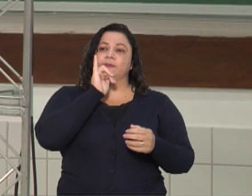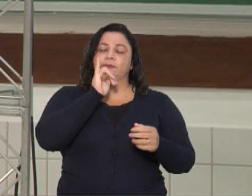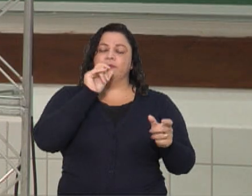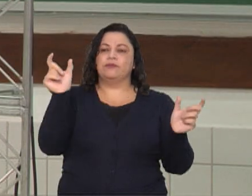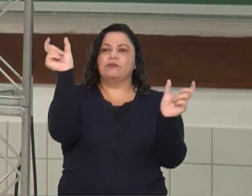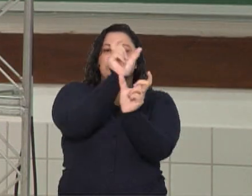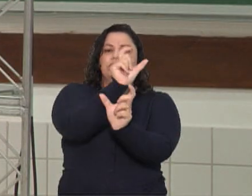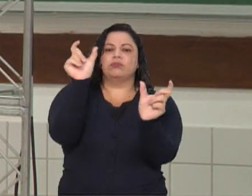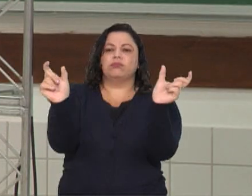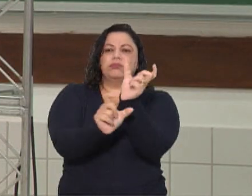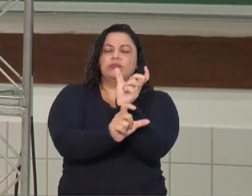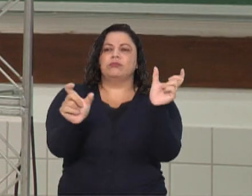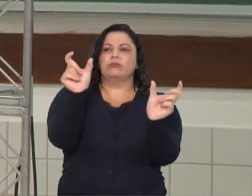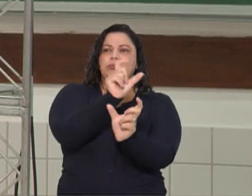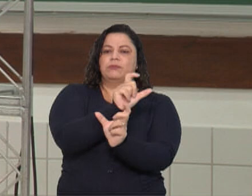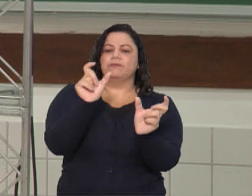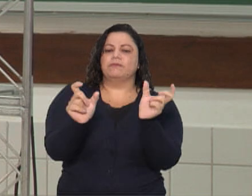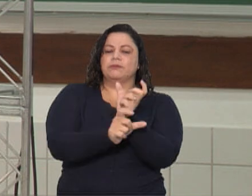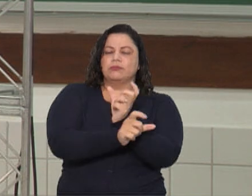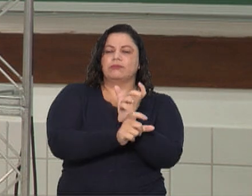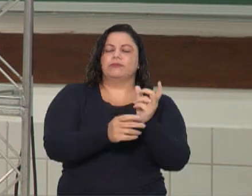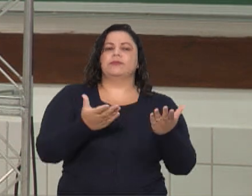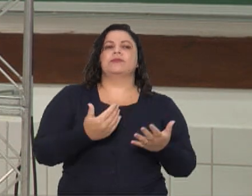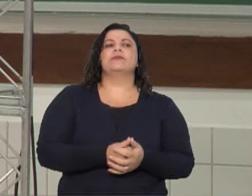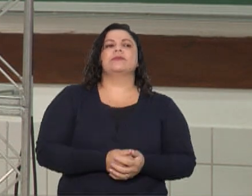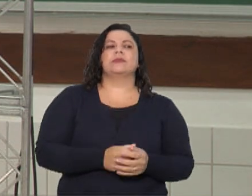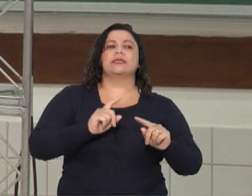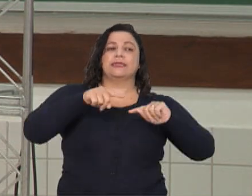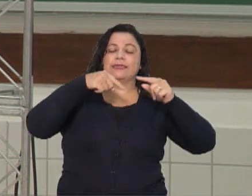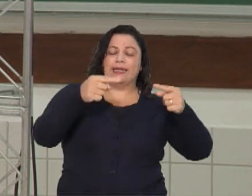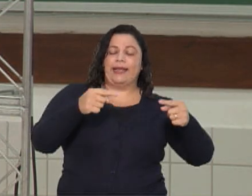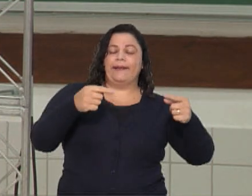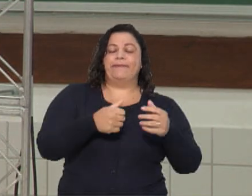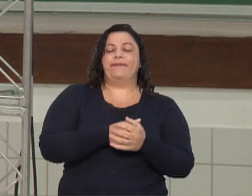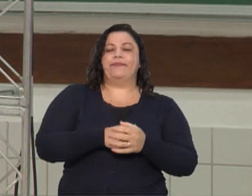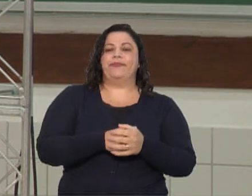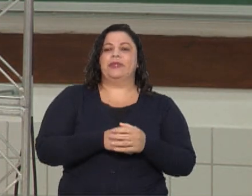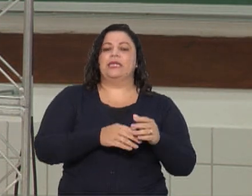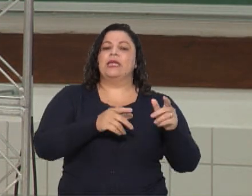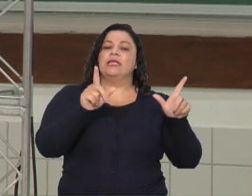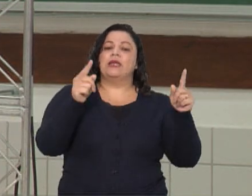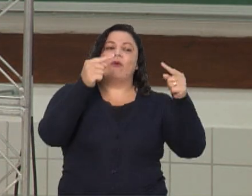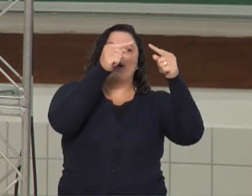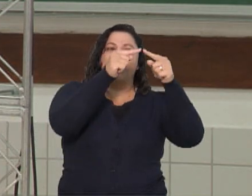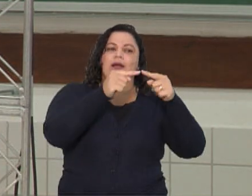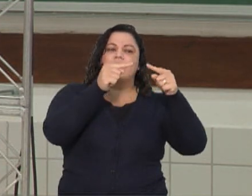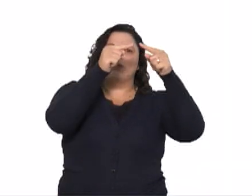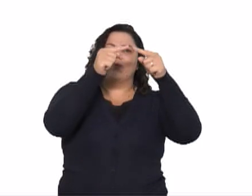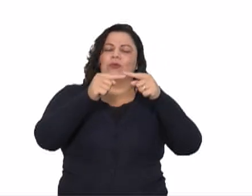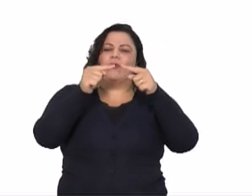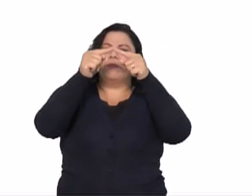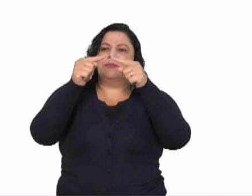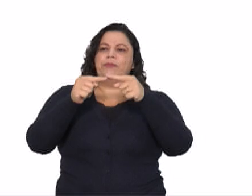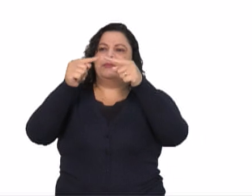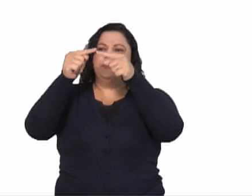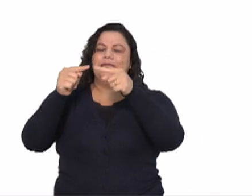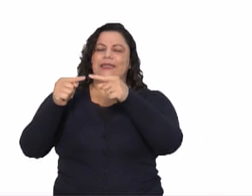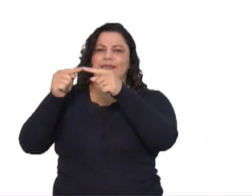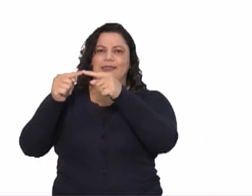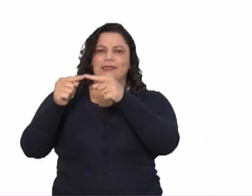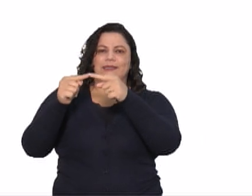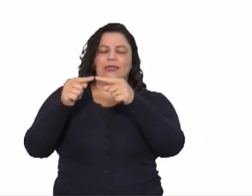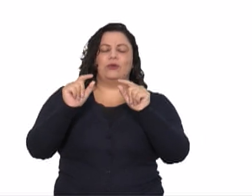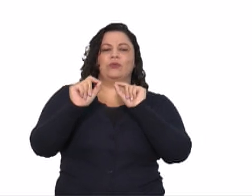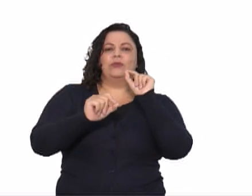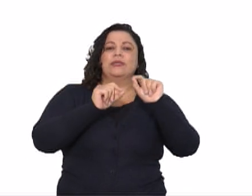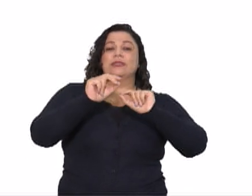era em ordem sucessiva, um após o outro. Já a harmonia é a combinação de sons em ordem simultânea.